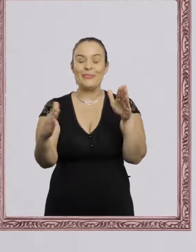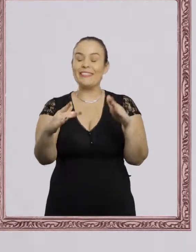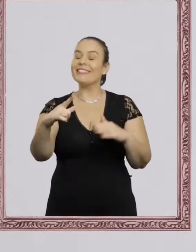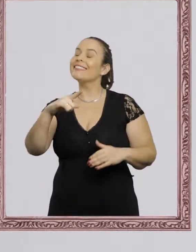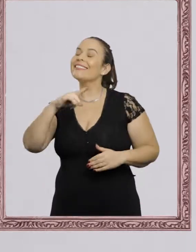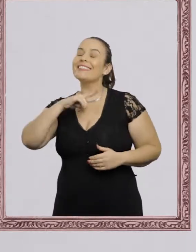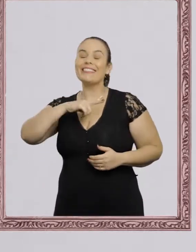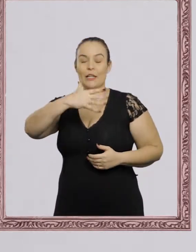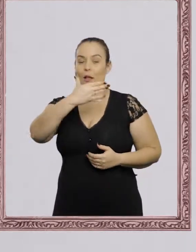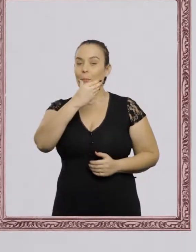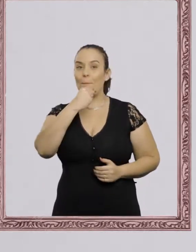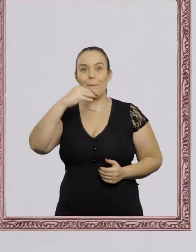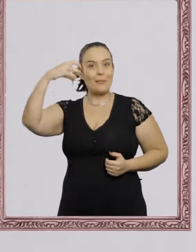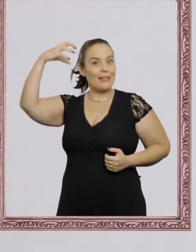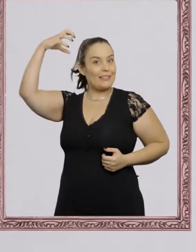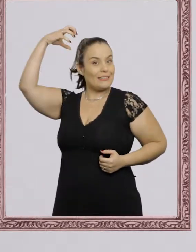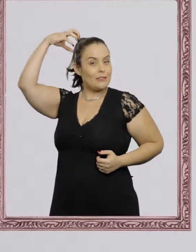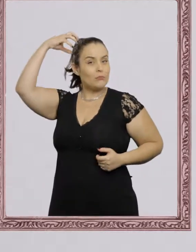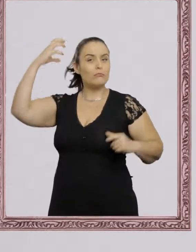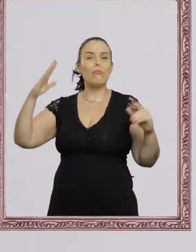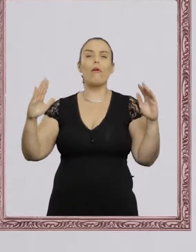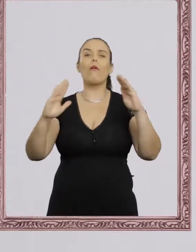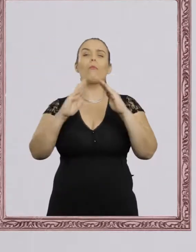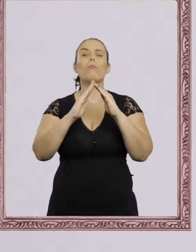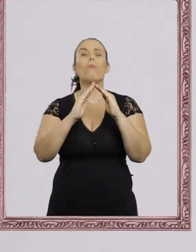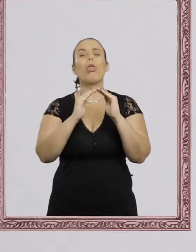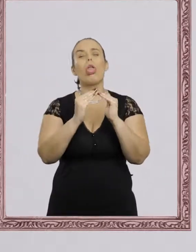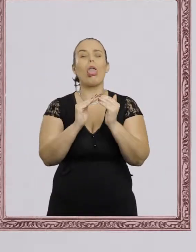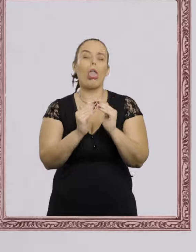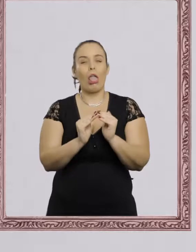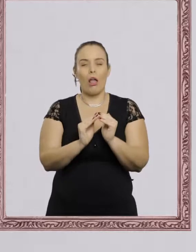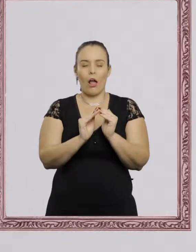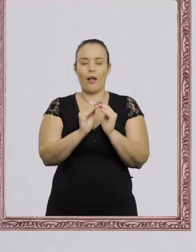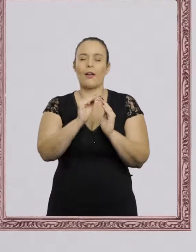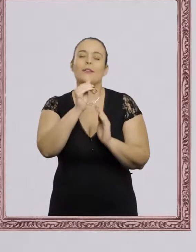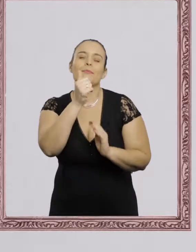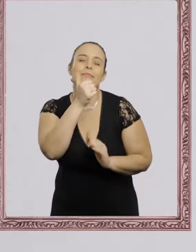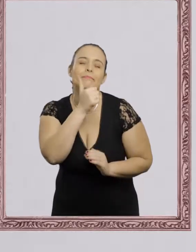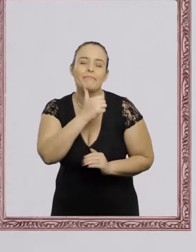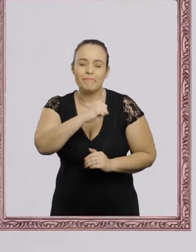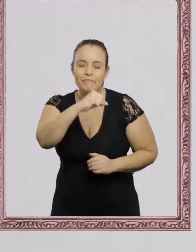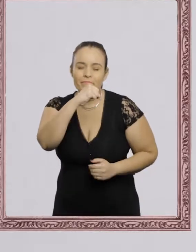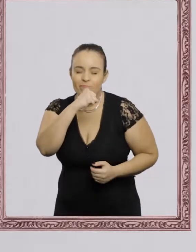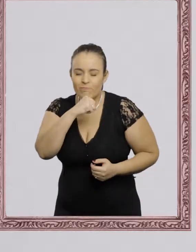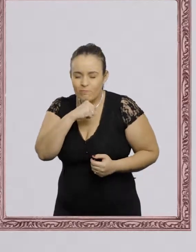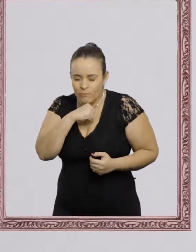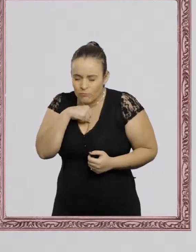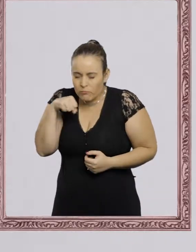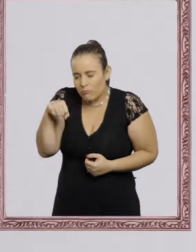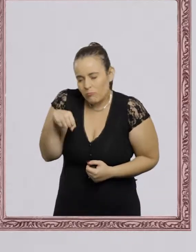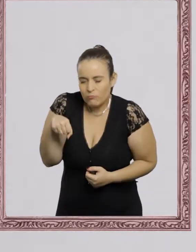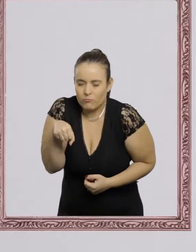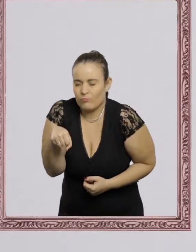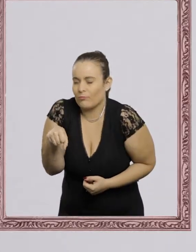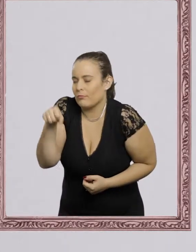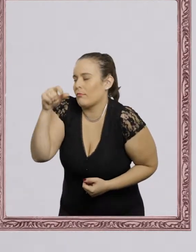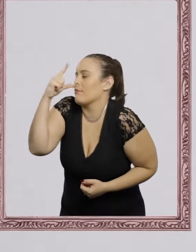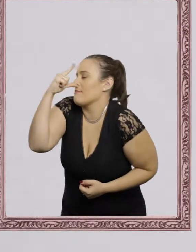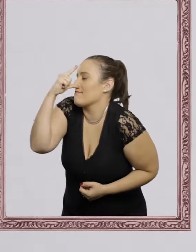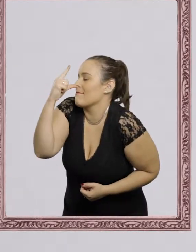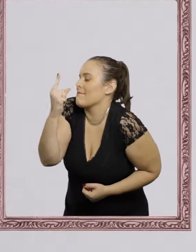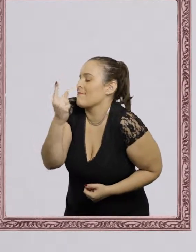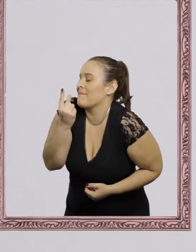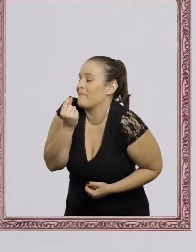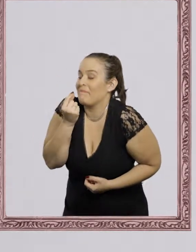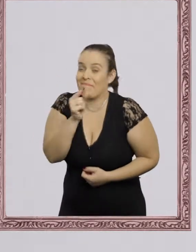Terra do Nunca tem príncipes, uma cabana caindo aos pedaços e uma velhinha baixinha com nariz de gavião. O